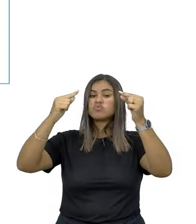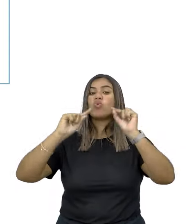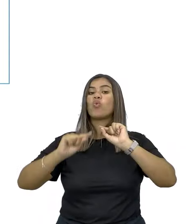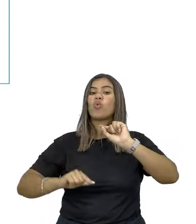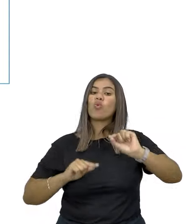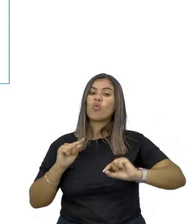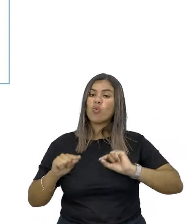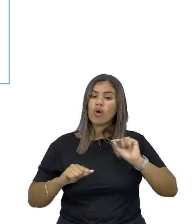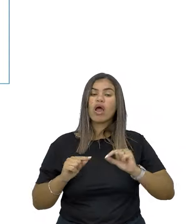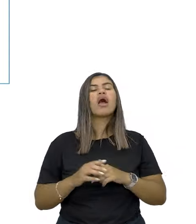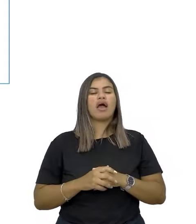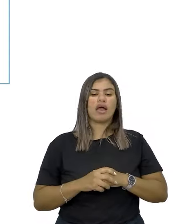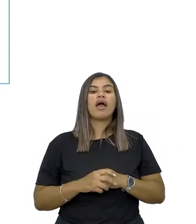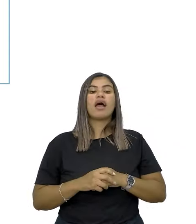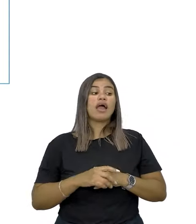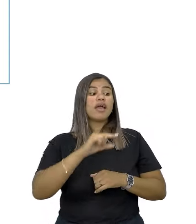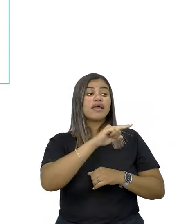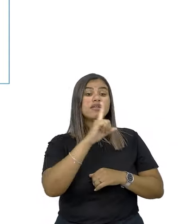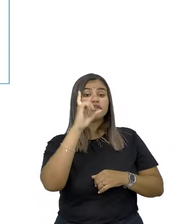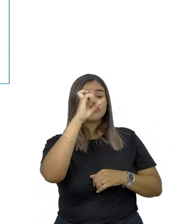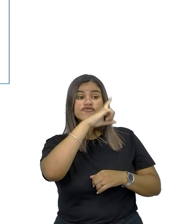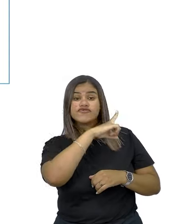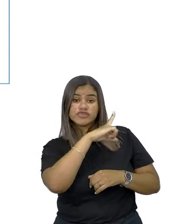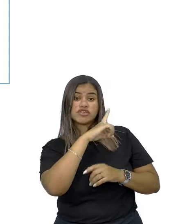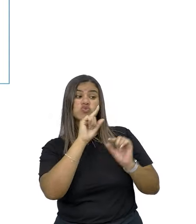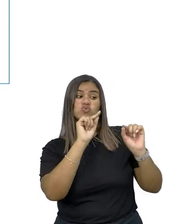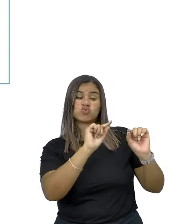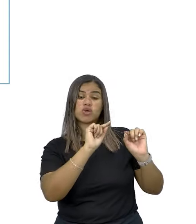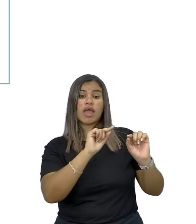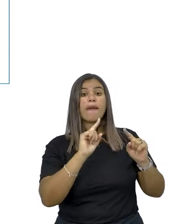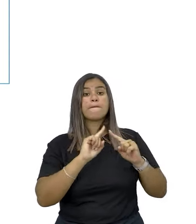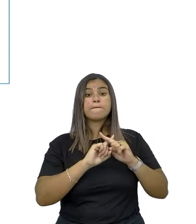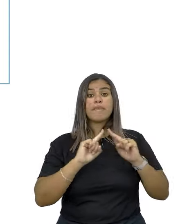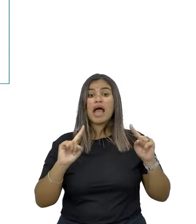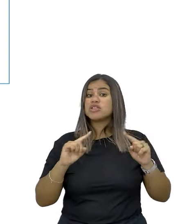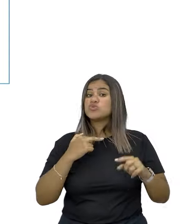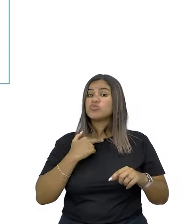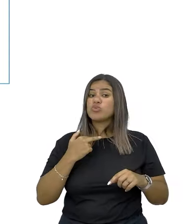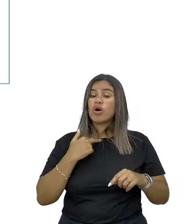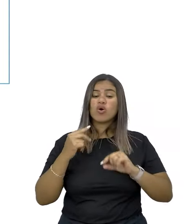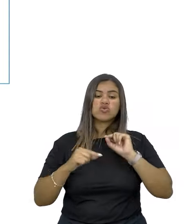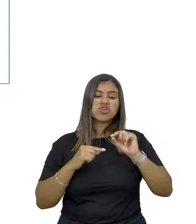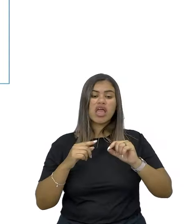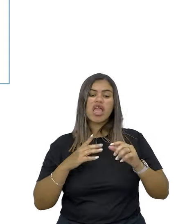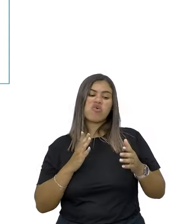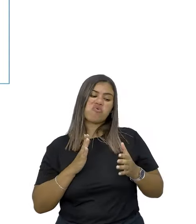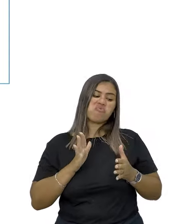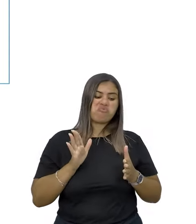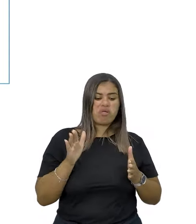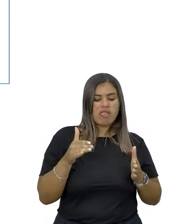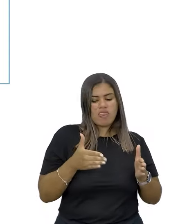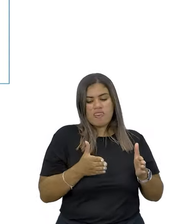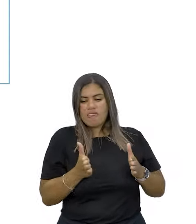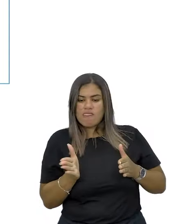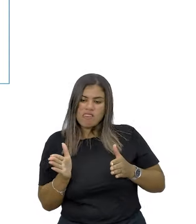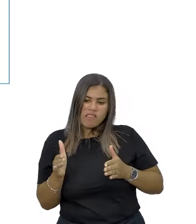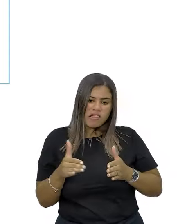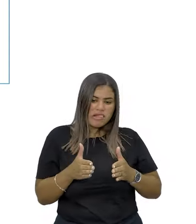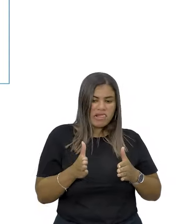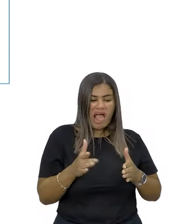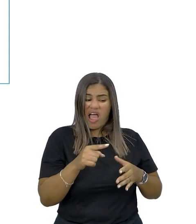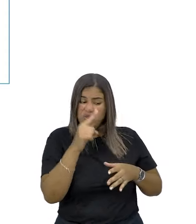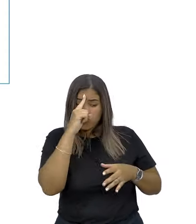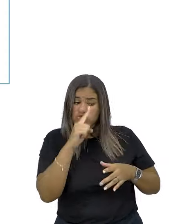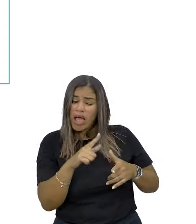conhecimentos prévios? Aquilo que é dificuldade. O que eu não posso, gente, é ir contornando o conteúdo, desviando desses